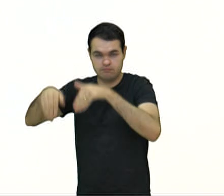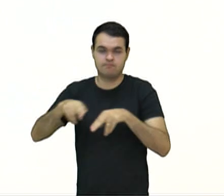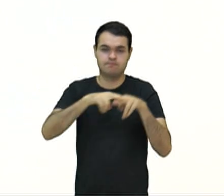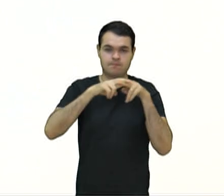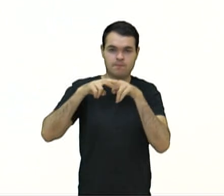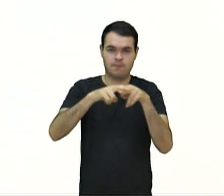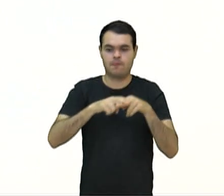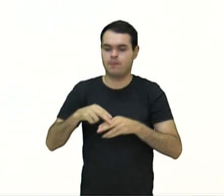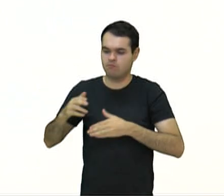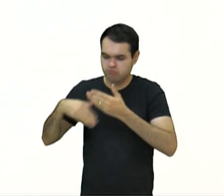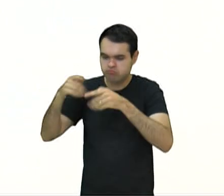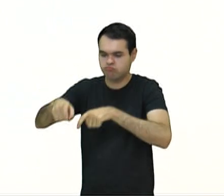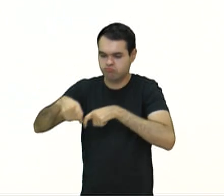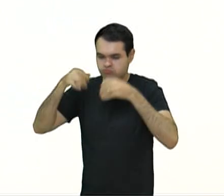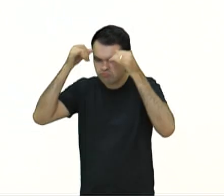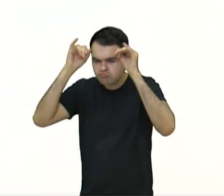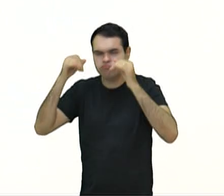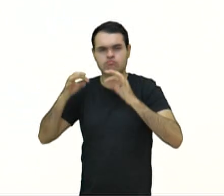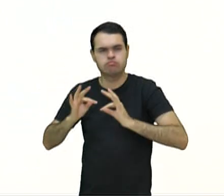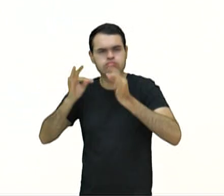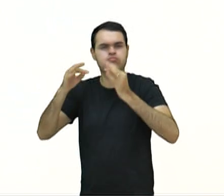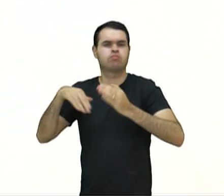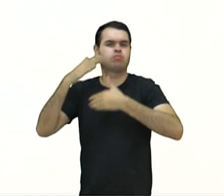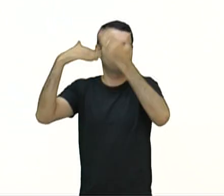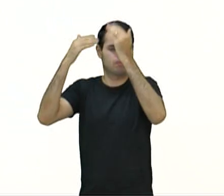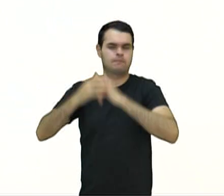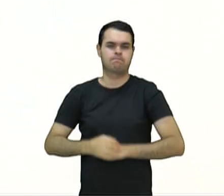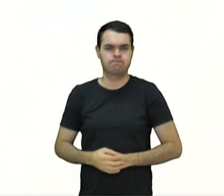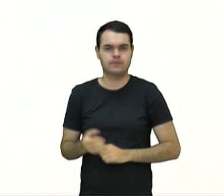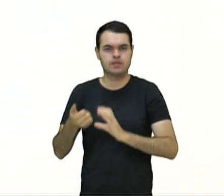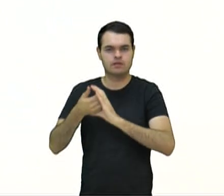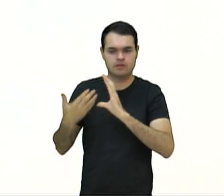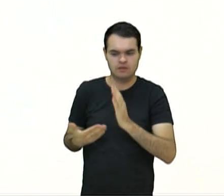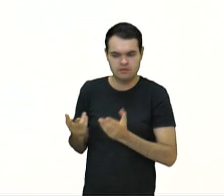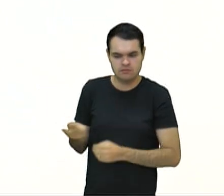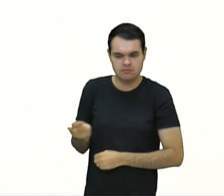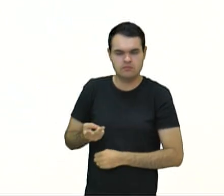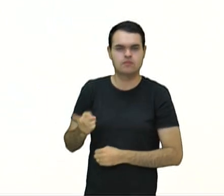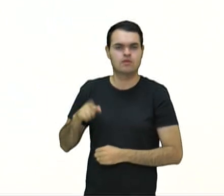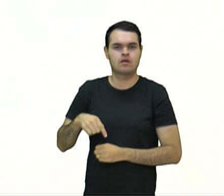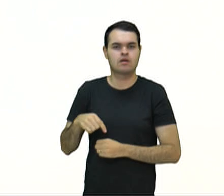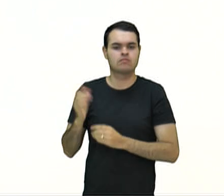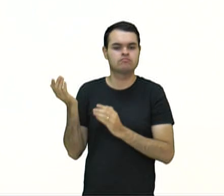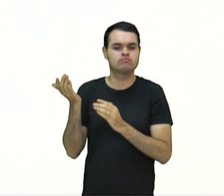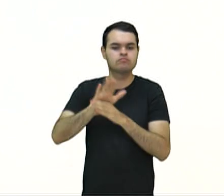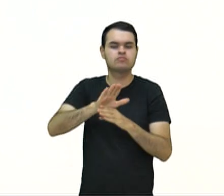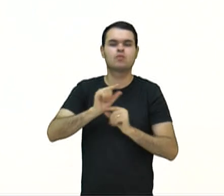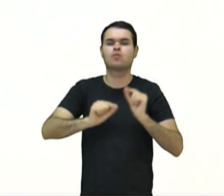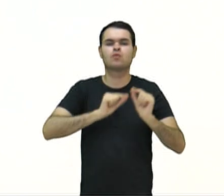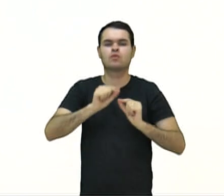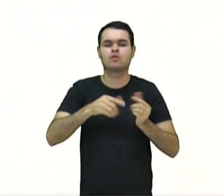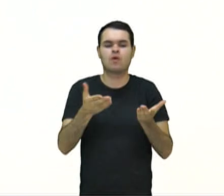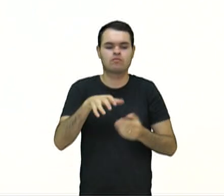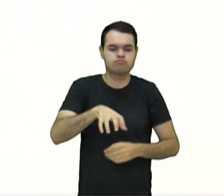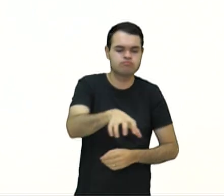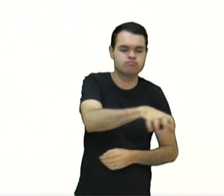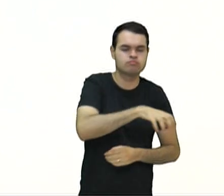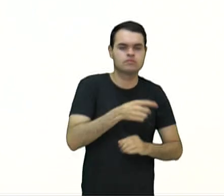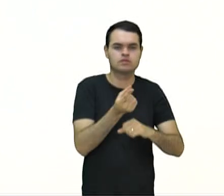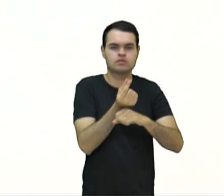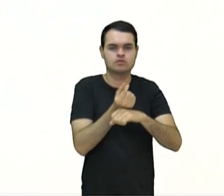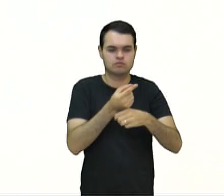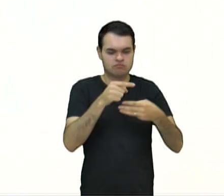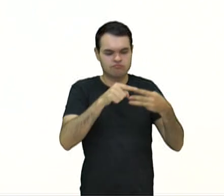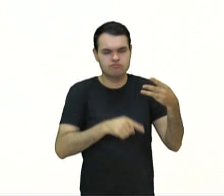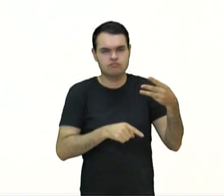avançada e extremamente mecanizada, como a gente viu. Essas características vão favorecer quais setores econômicos aqui?